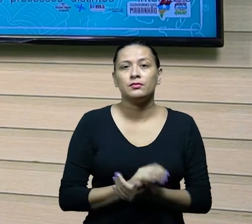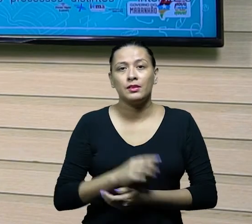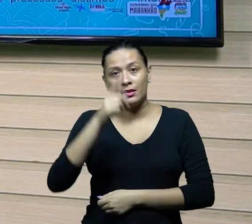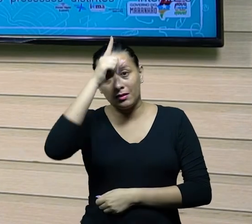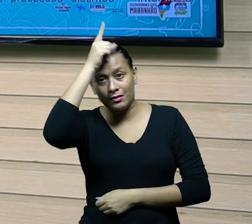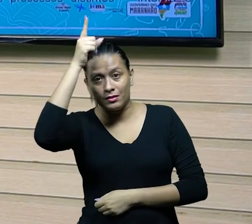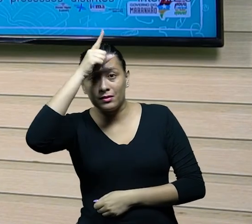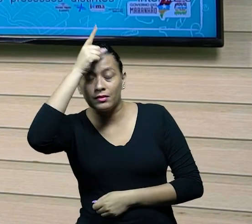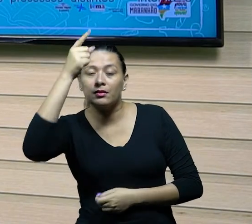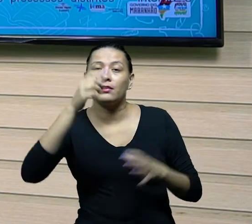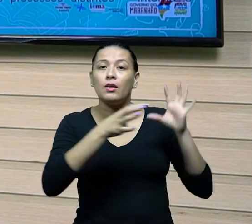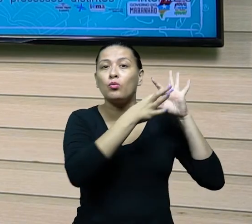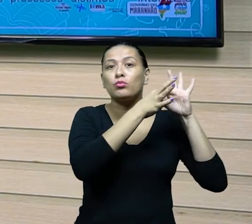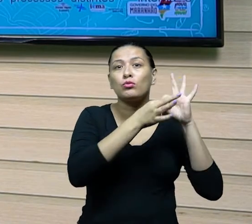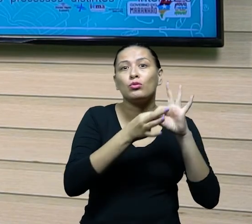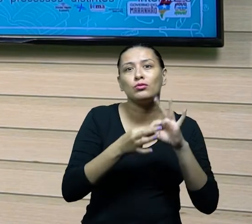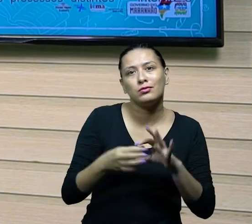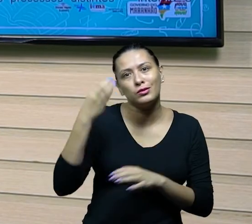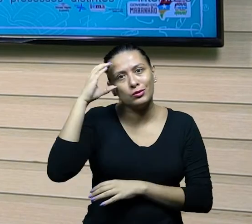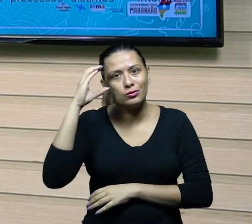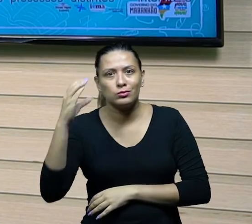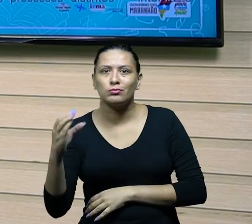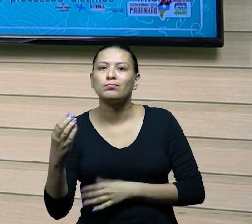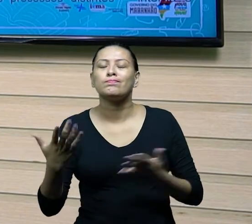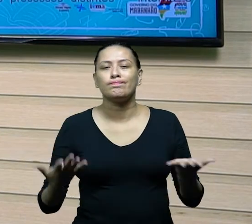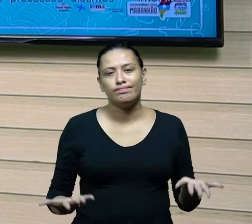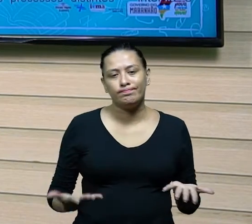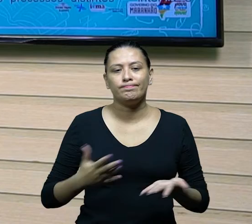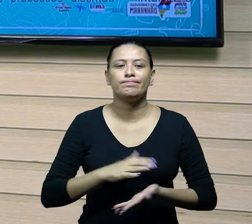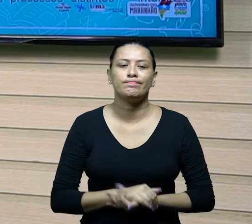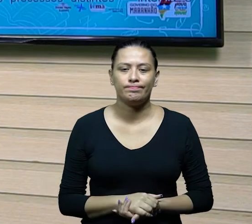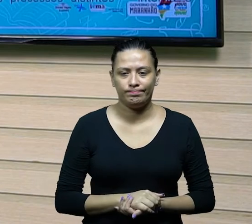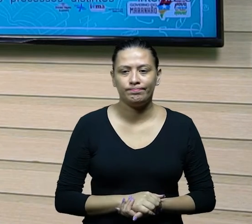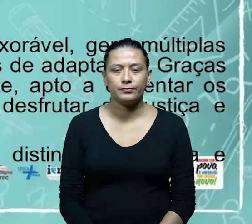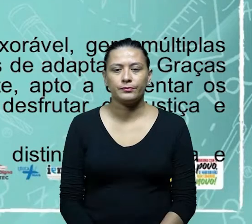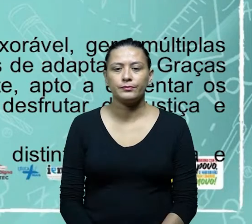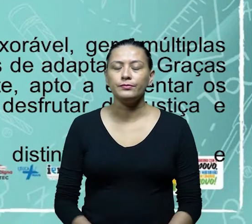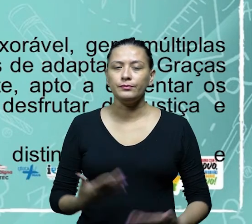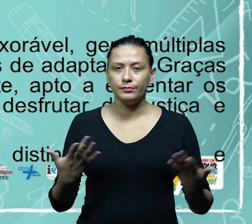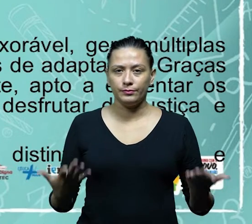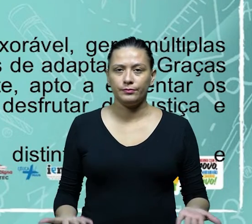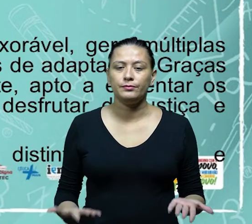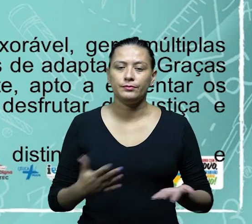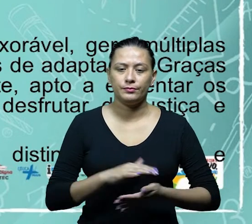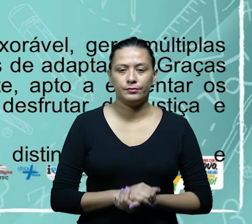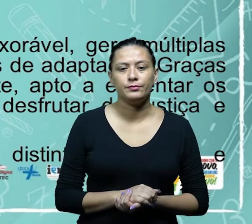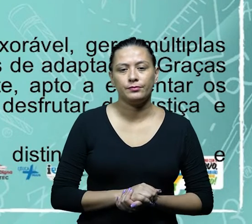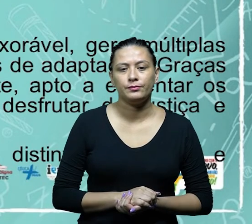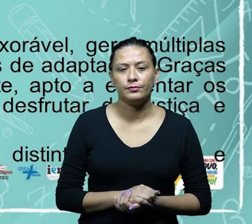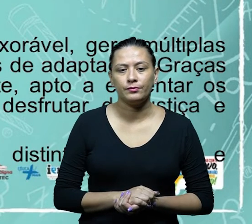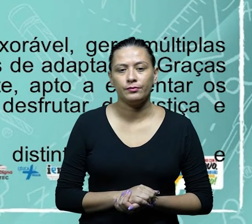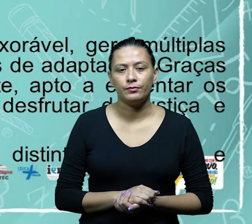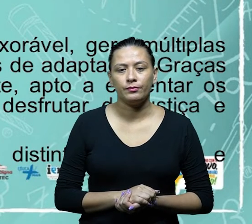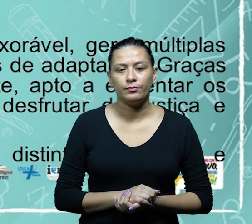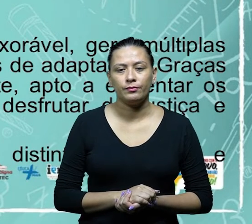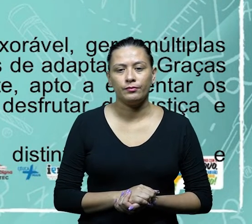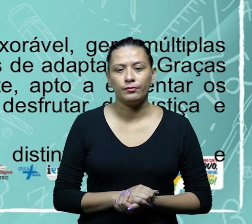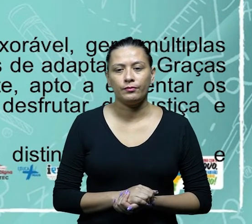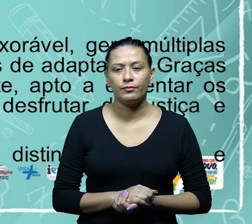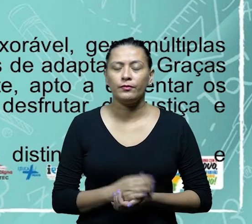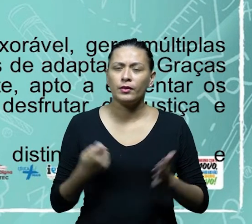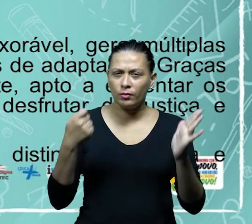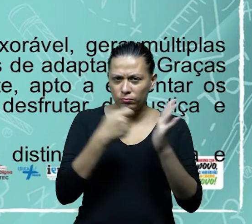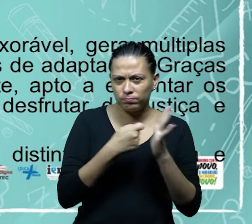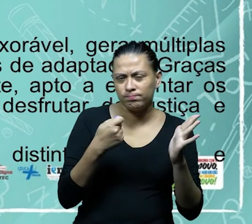natureza tá bom e também Criar o seu próprio mundo cultural bom O condicionamento imposto ao